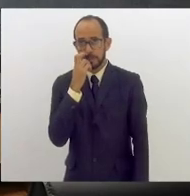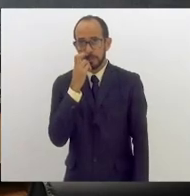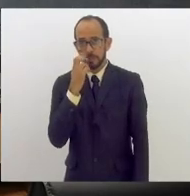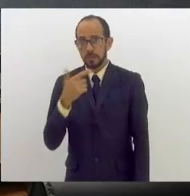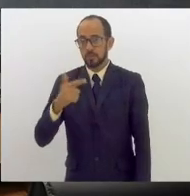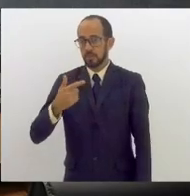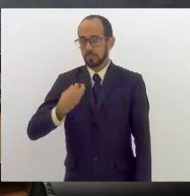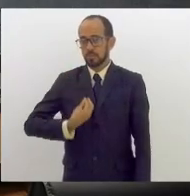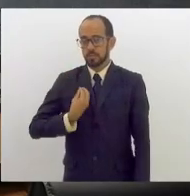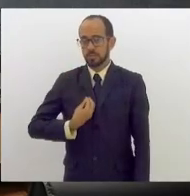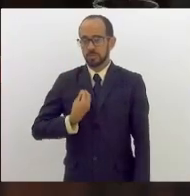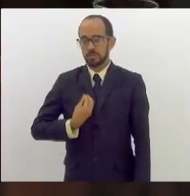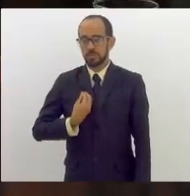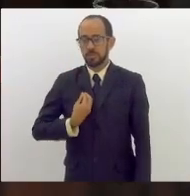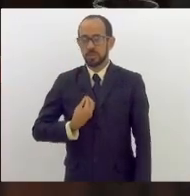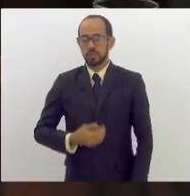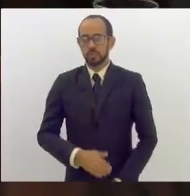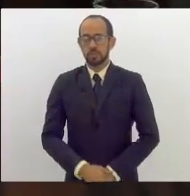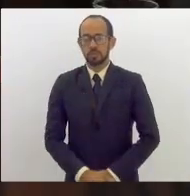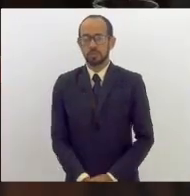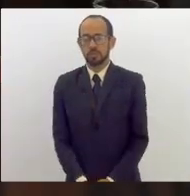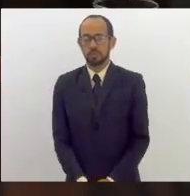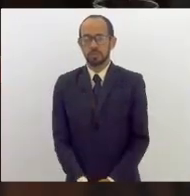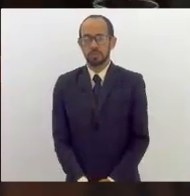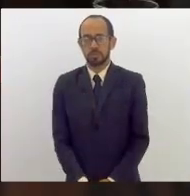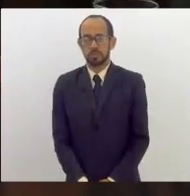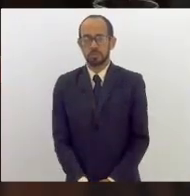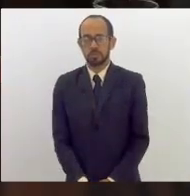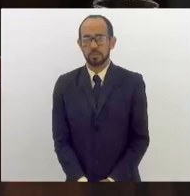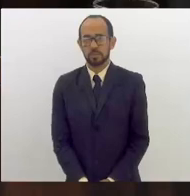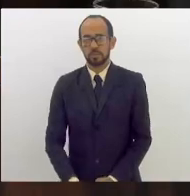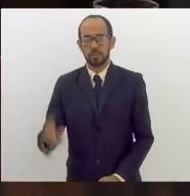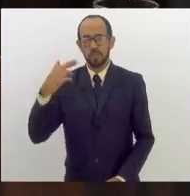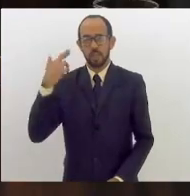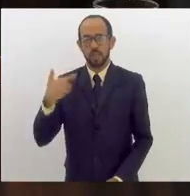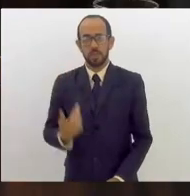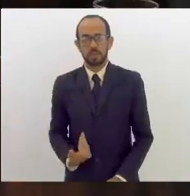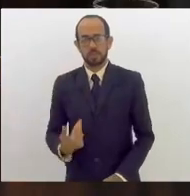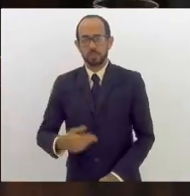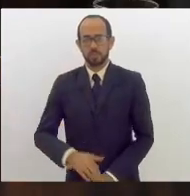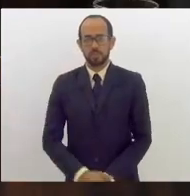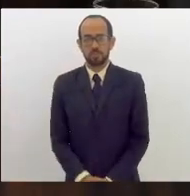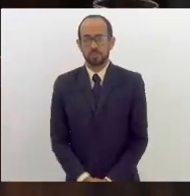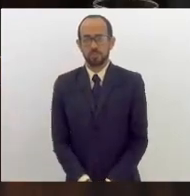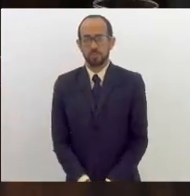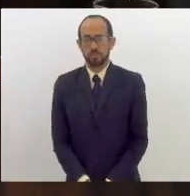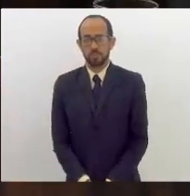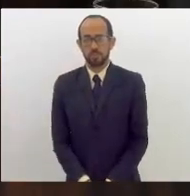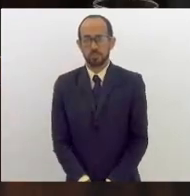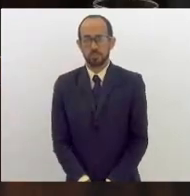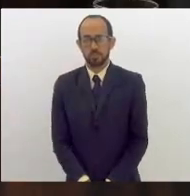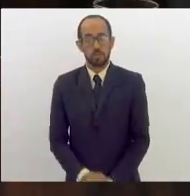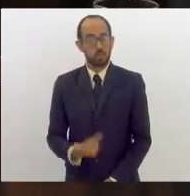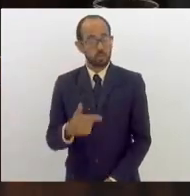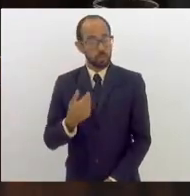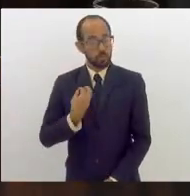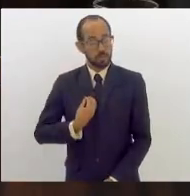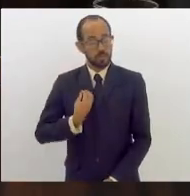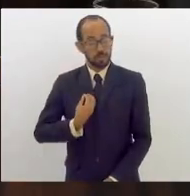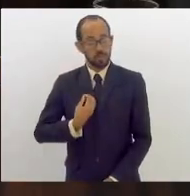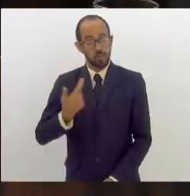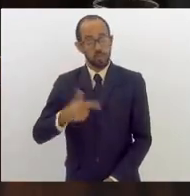não estando presente próximo a Dom inscrito e a deputada Renata Souza não estando presente